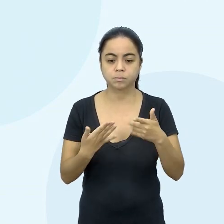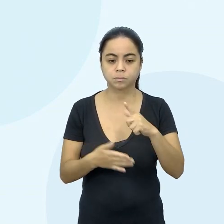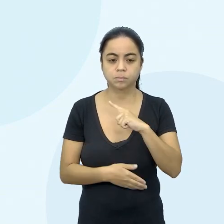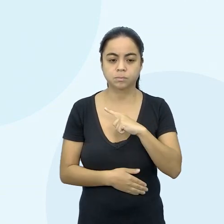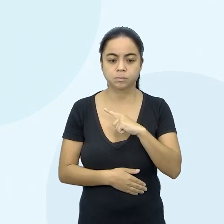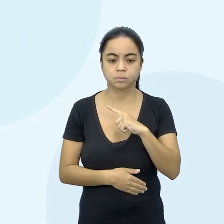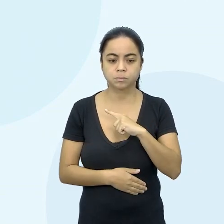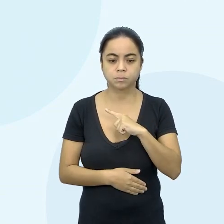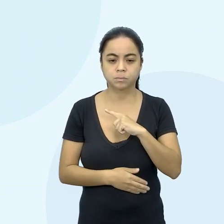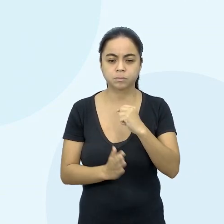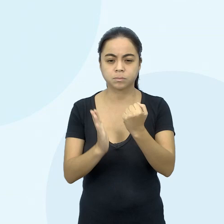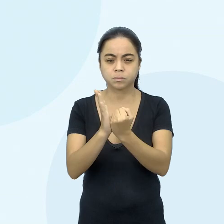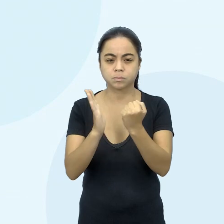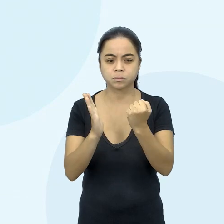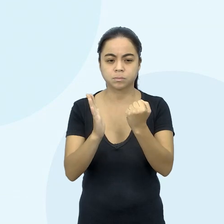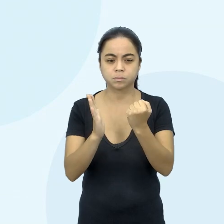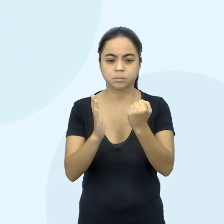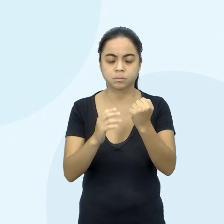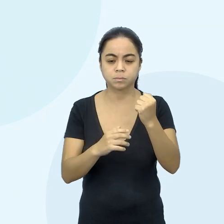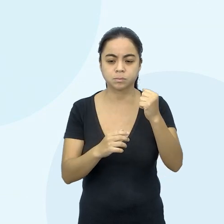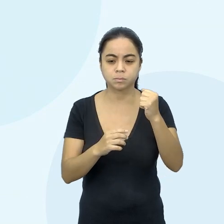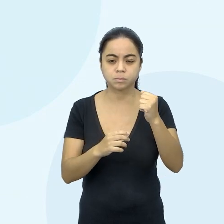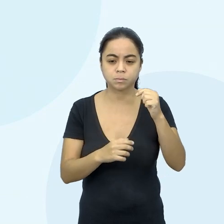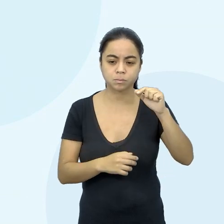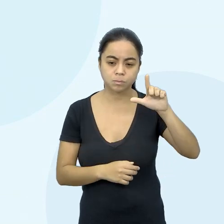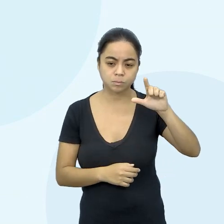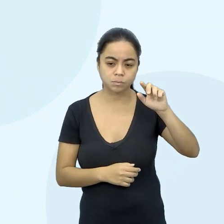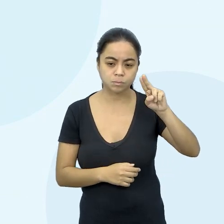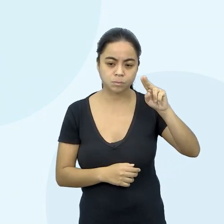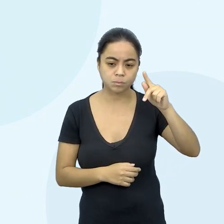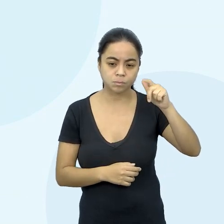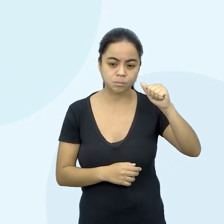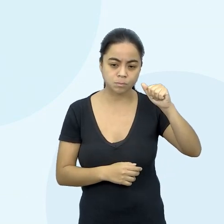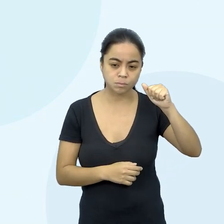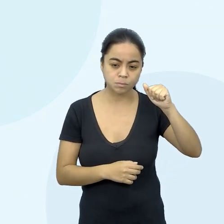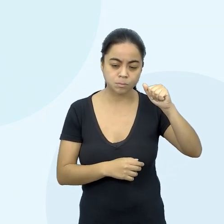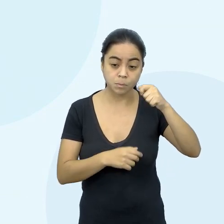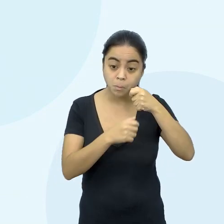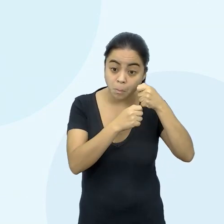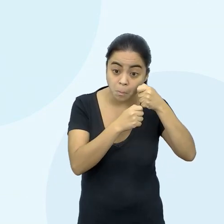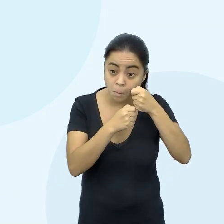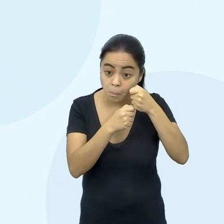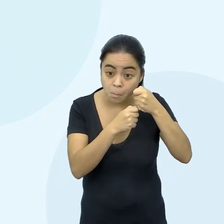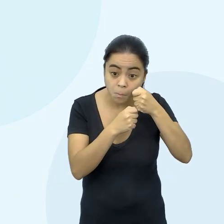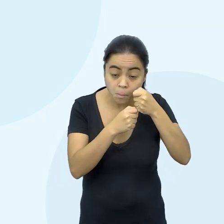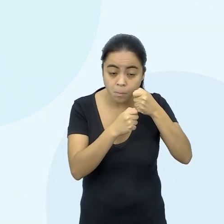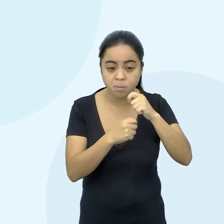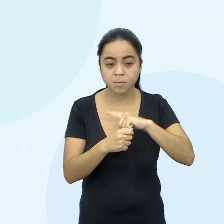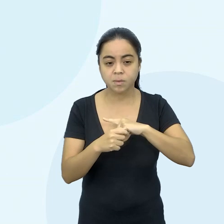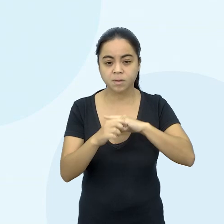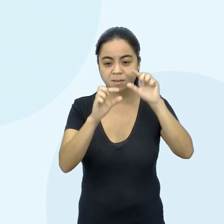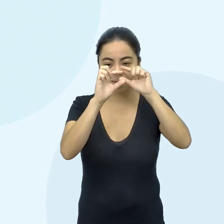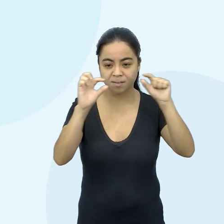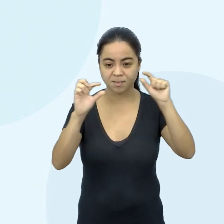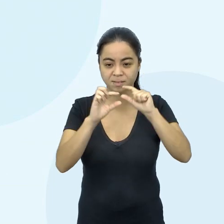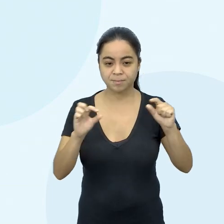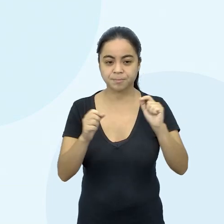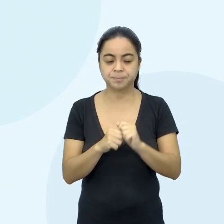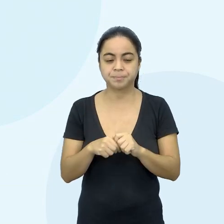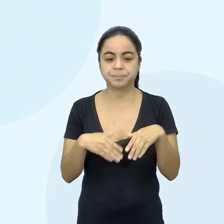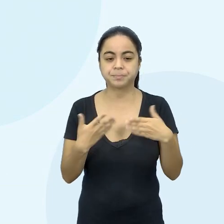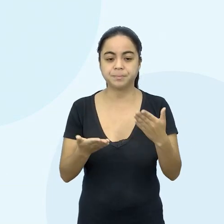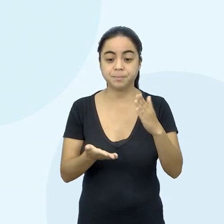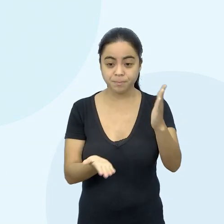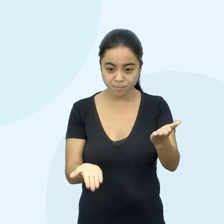esse símbolozinho da lupa. Quem lembra o que é o símbolozinho da lupa? Eu não vou falar, vocês têm aí a legenda. E aí,